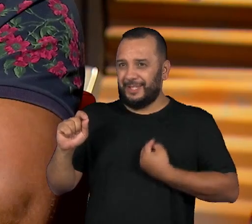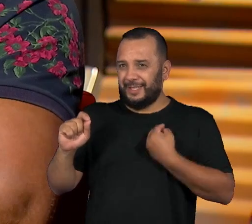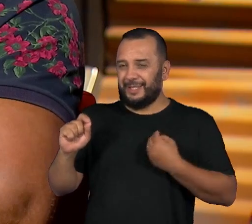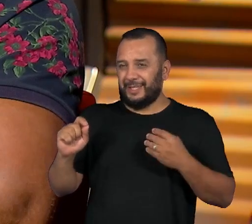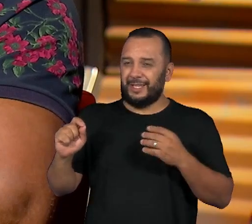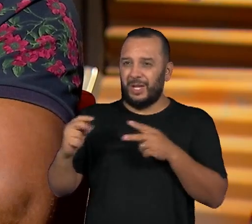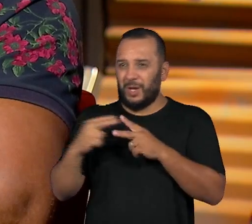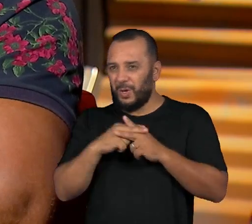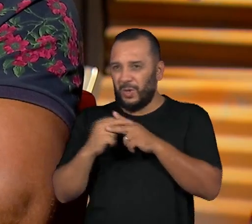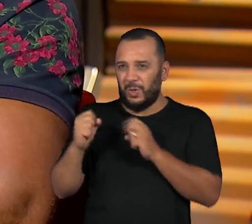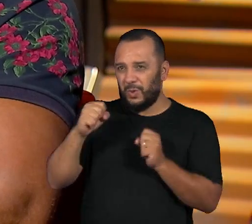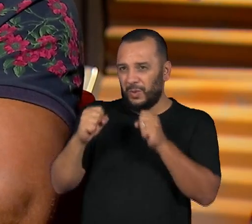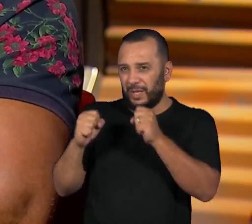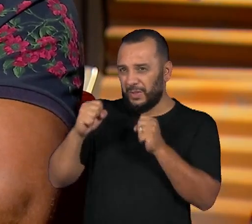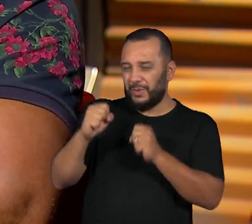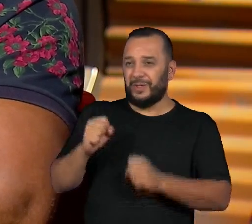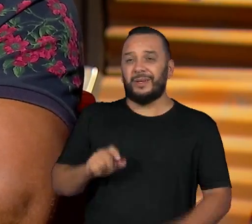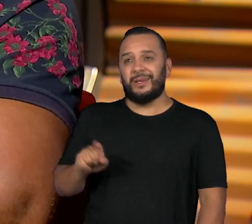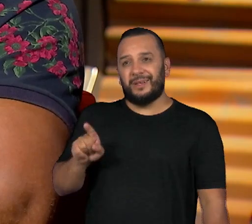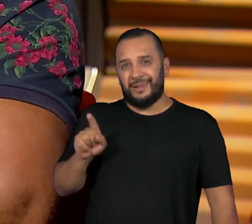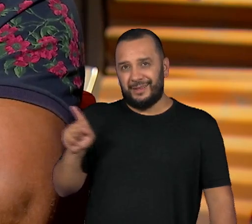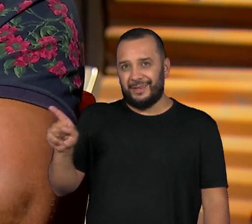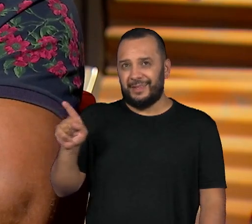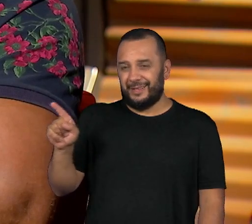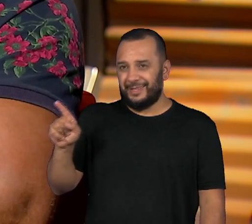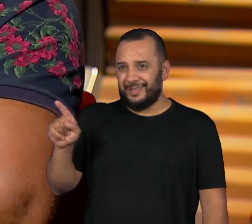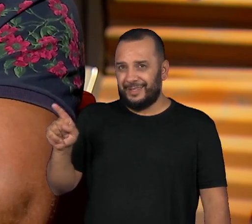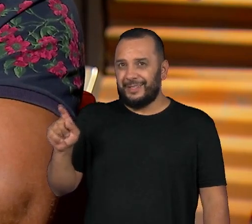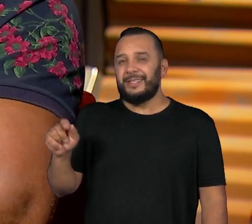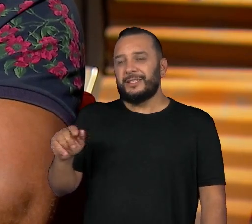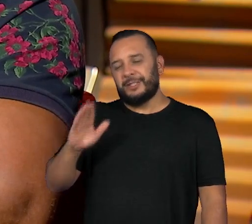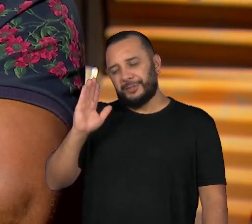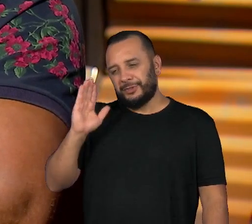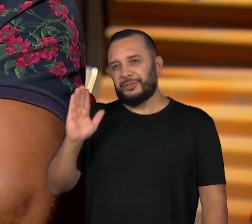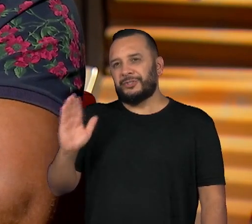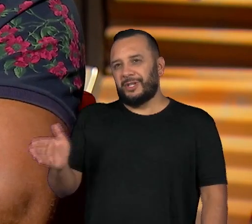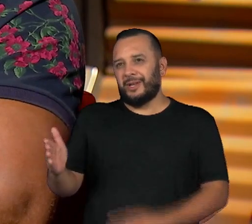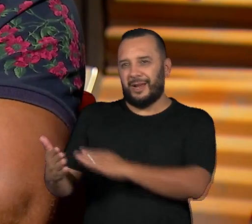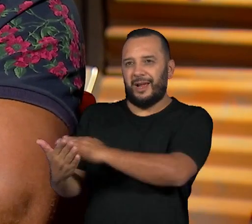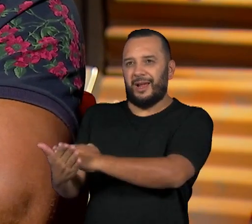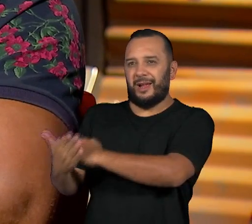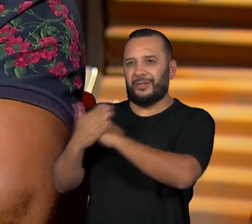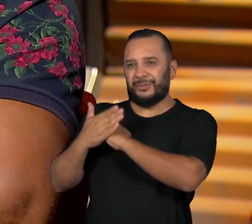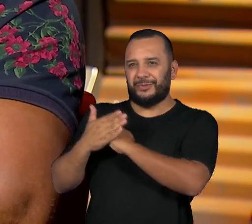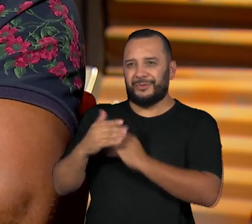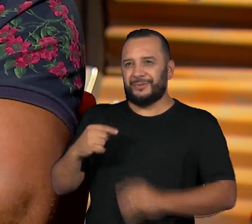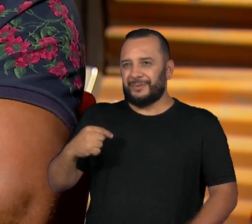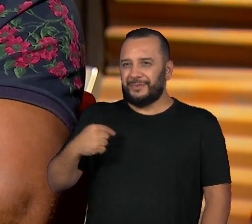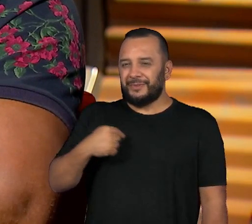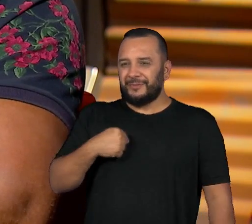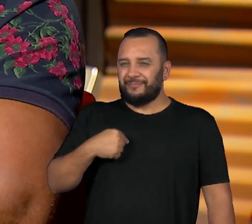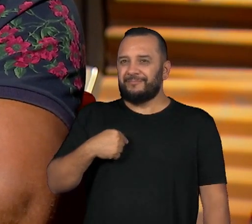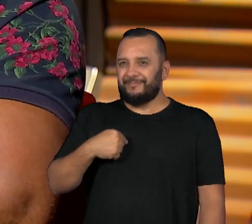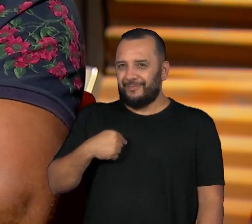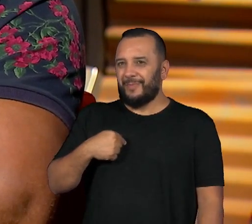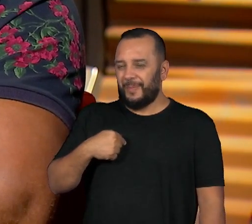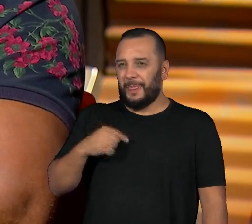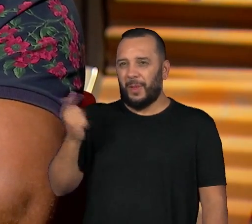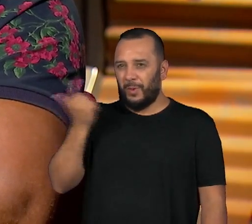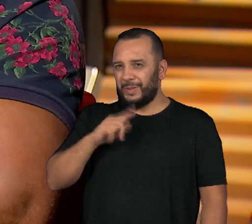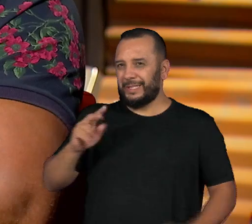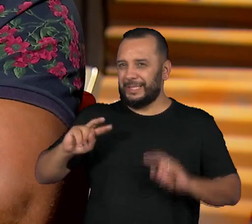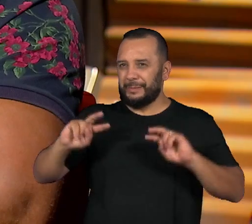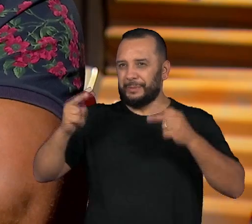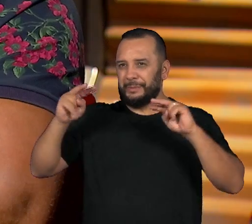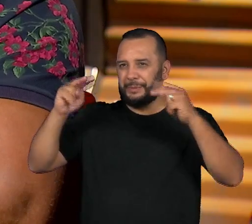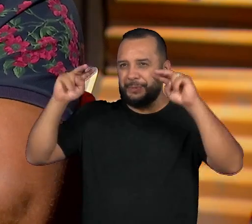Ele me tirou de um lugar onde talvez se não tivesse ele eu não